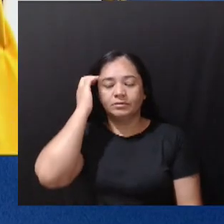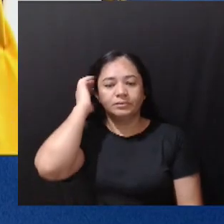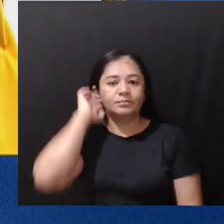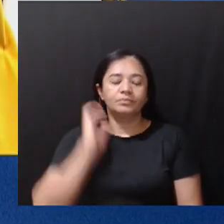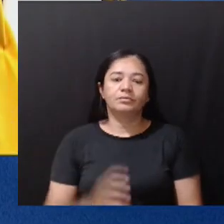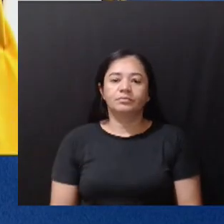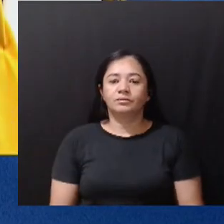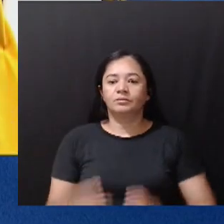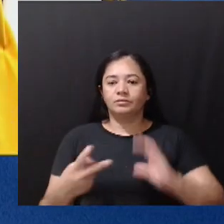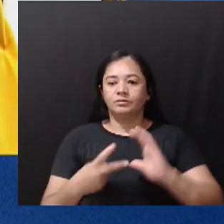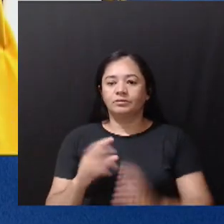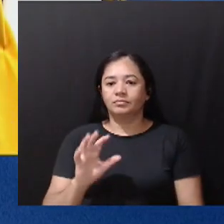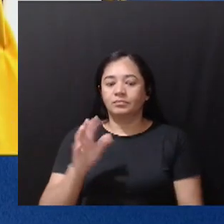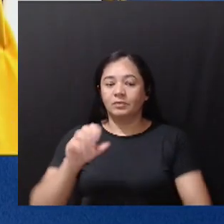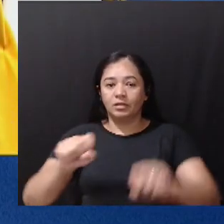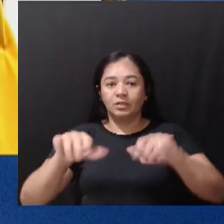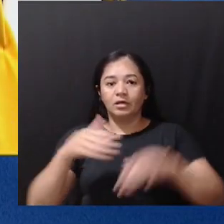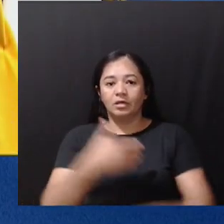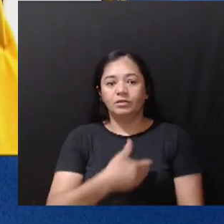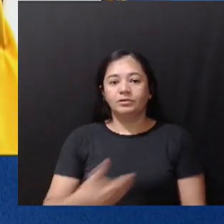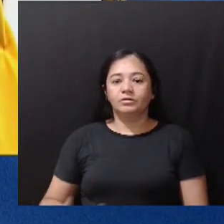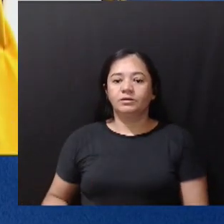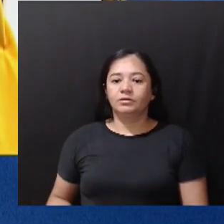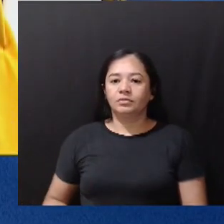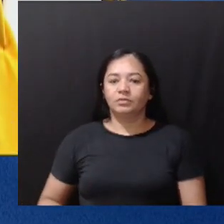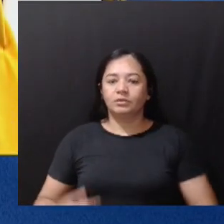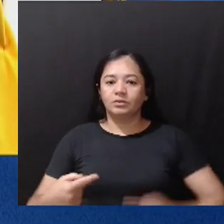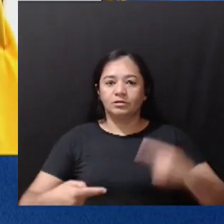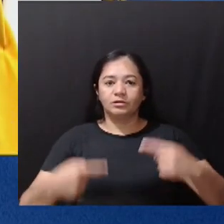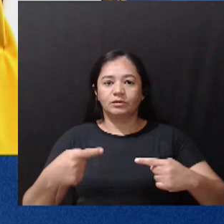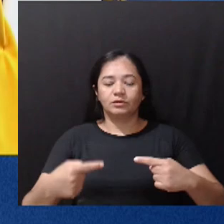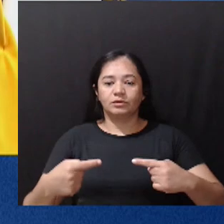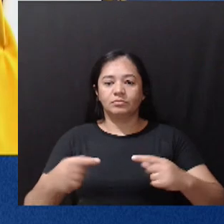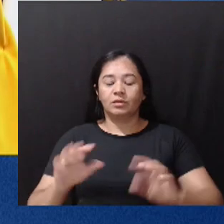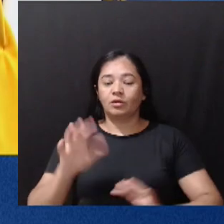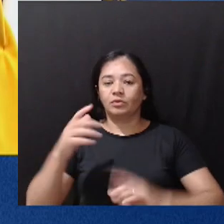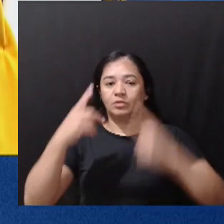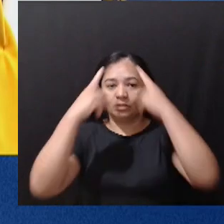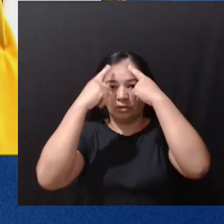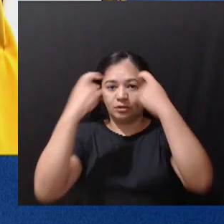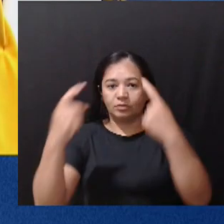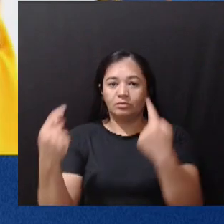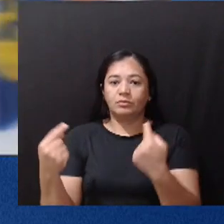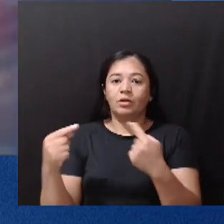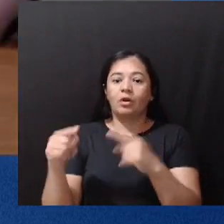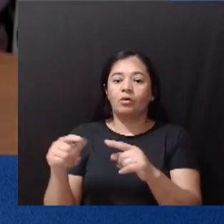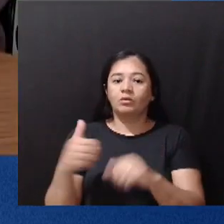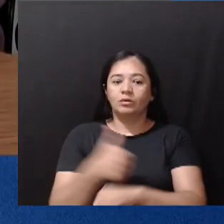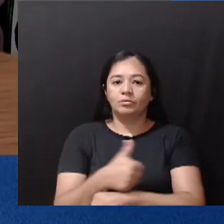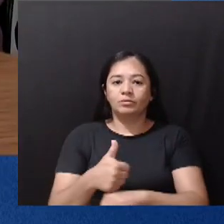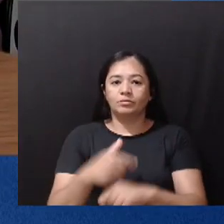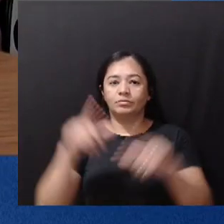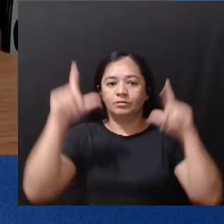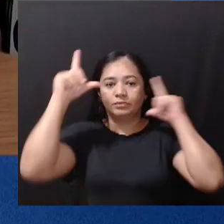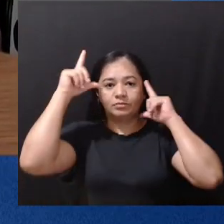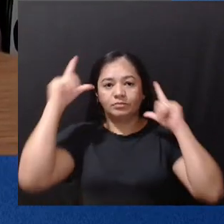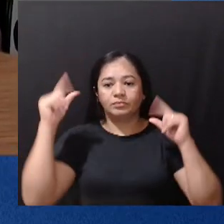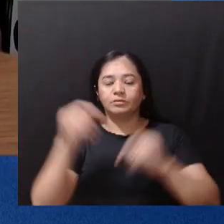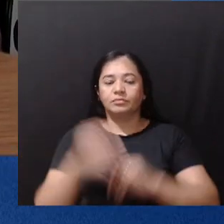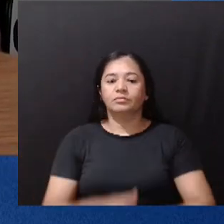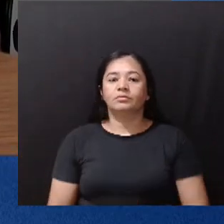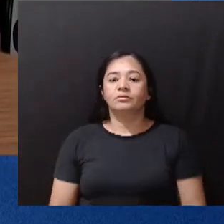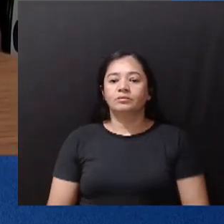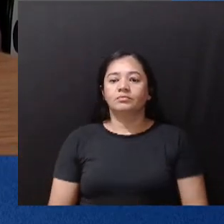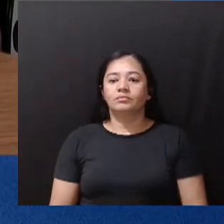realiza audiência pública para debater os casos de violência contra profissionais da enfermagem. Na ponta do lápis